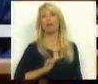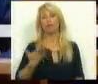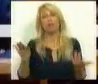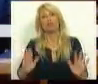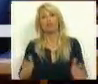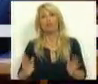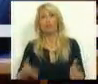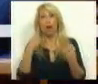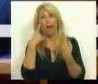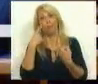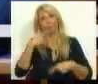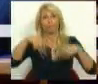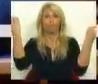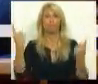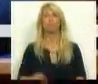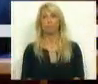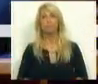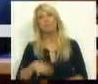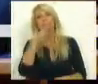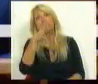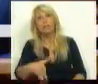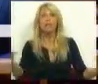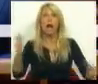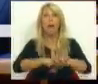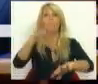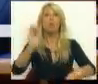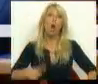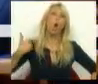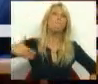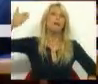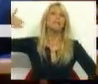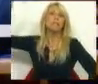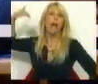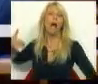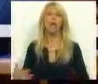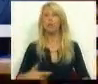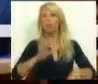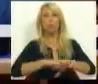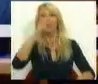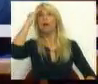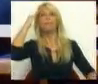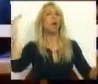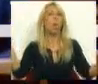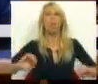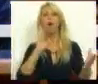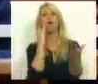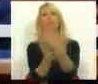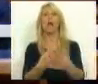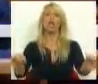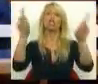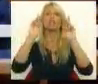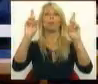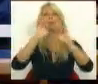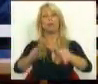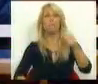aliás, escolhe justificar-se, deitando mão ao passado, por pura incapacidade de construir uma esperança para reganhar